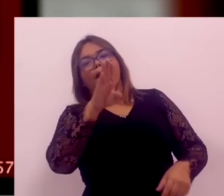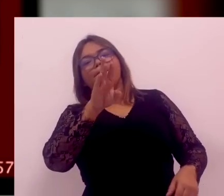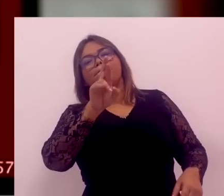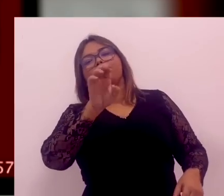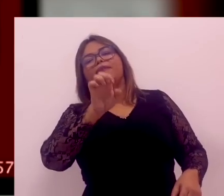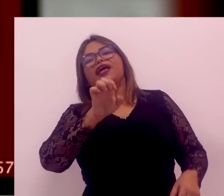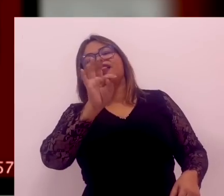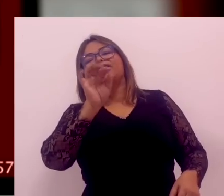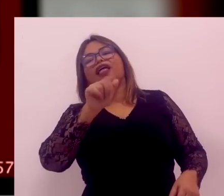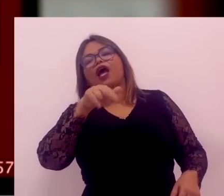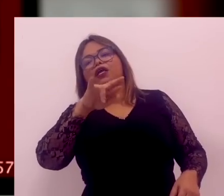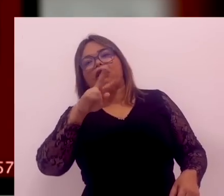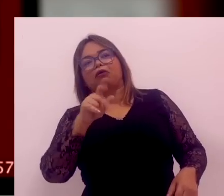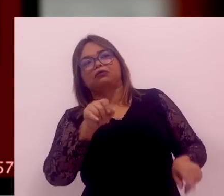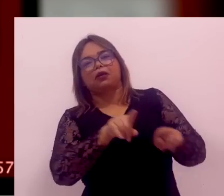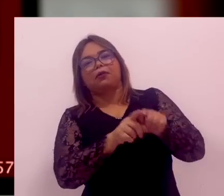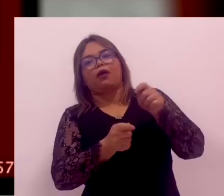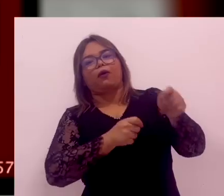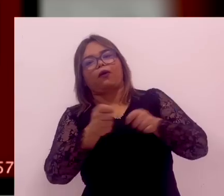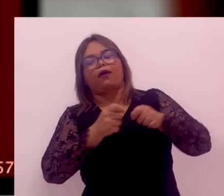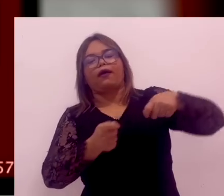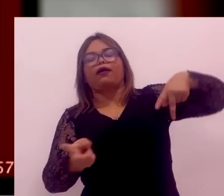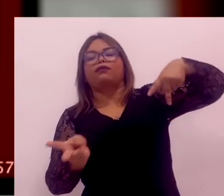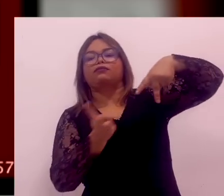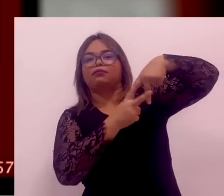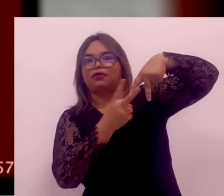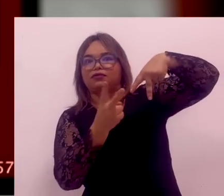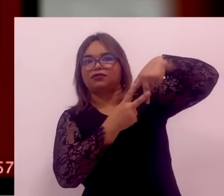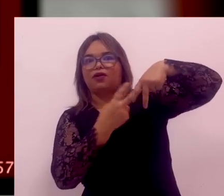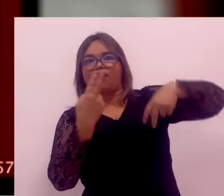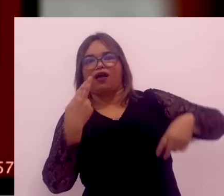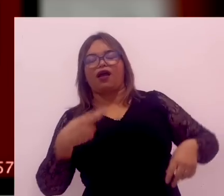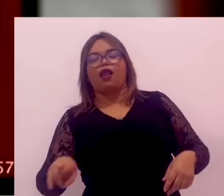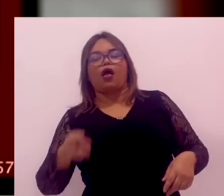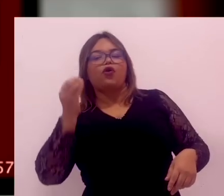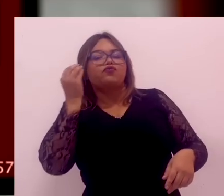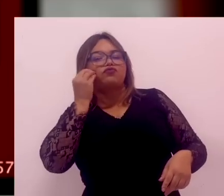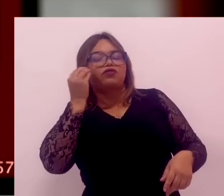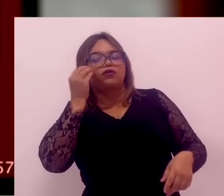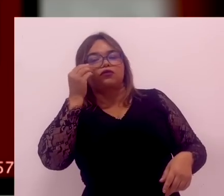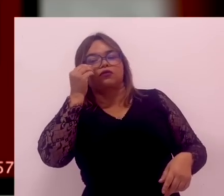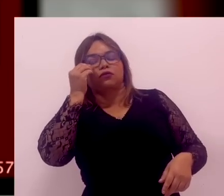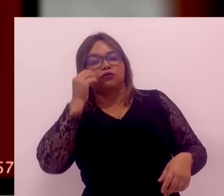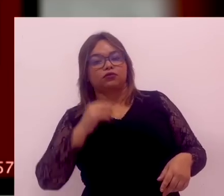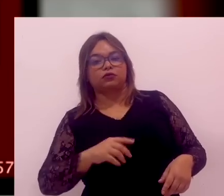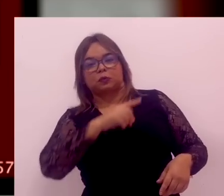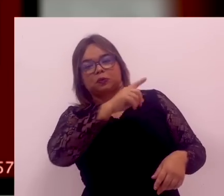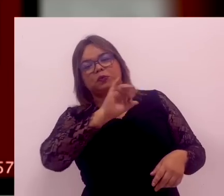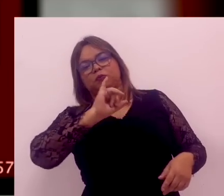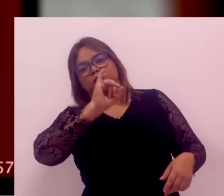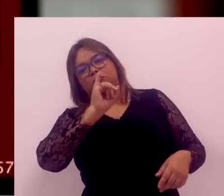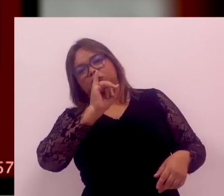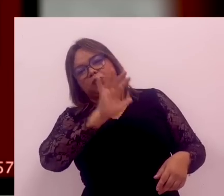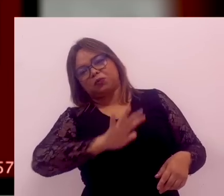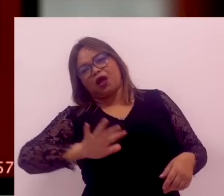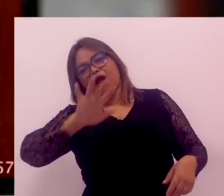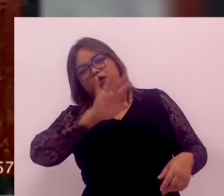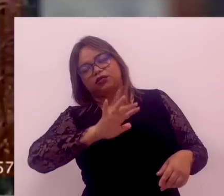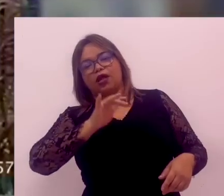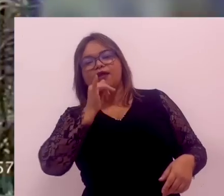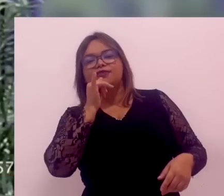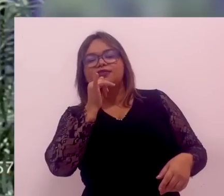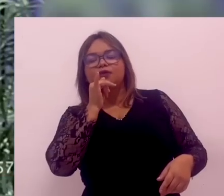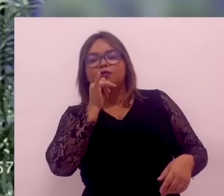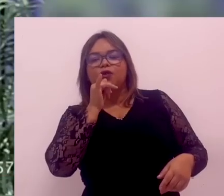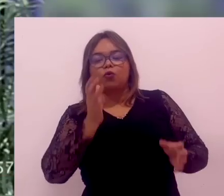sua religião, como nós veremos. Todos esses são símbolos. O aquário, por exemplo. E se você pensava que essa era a estrela de